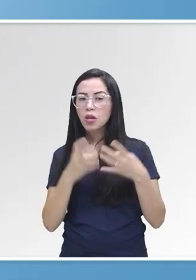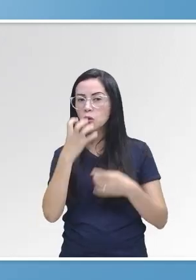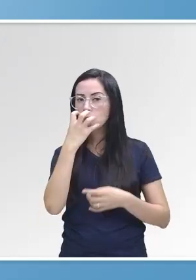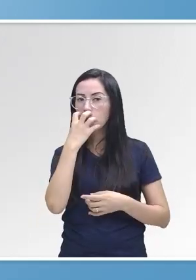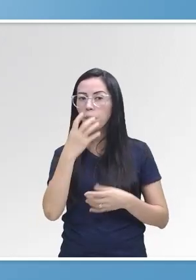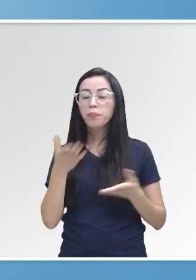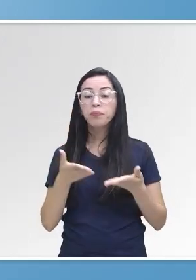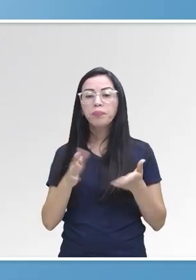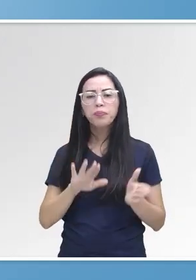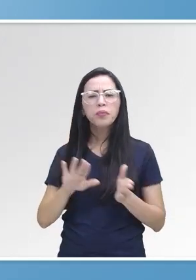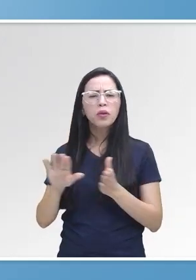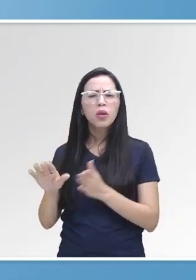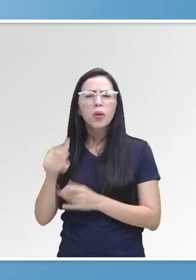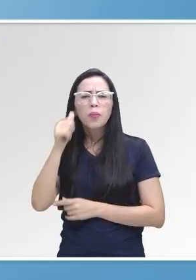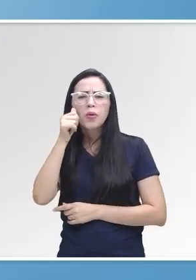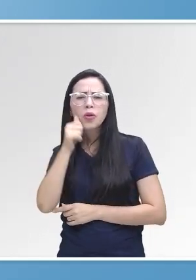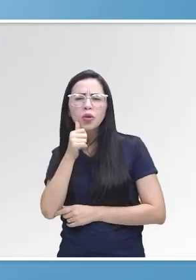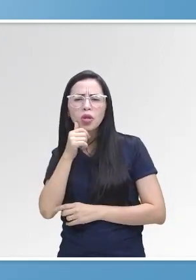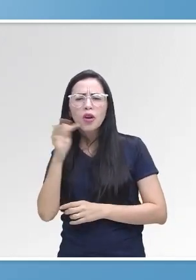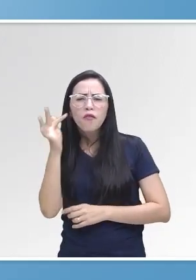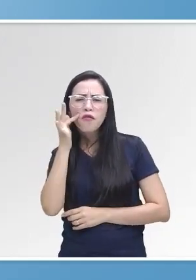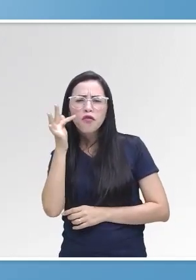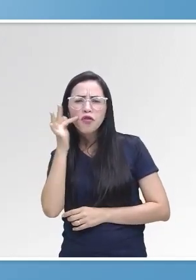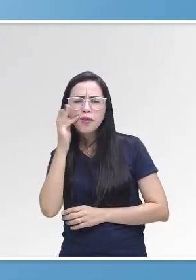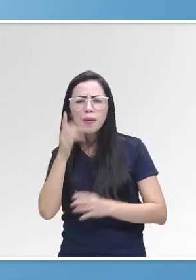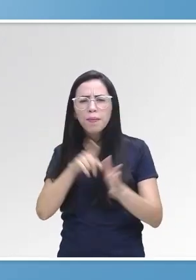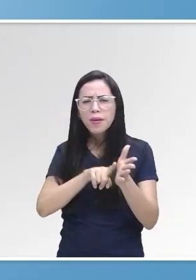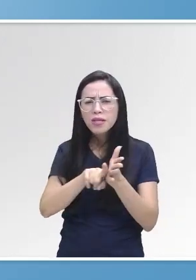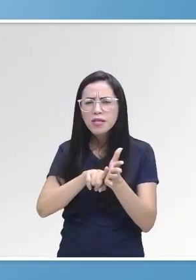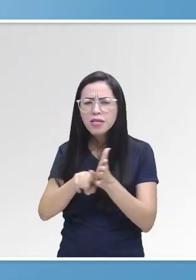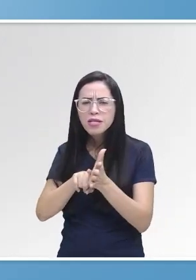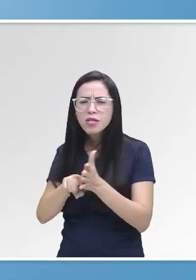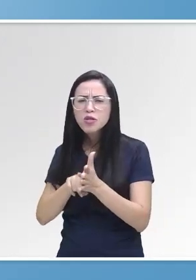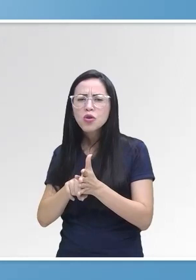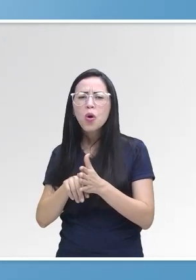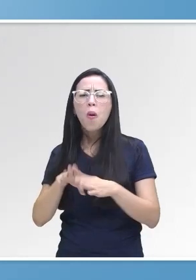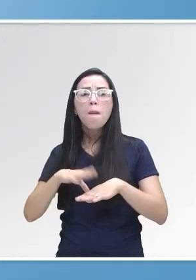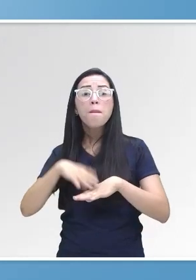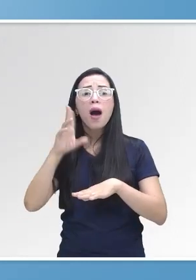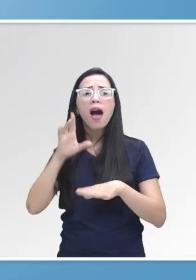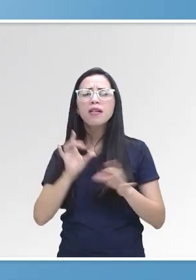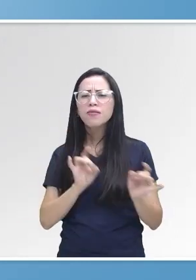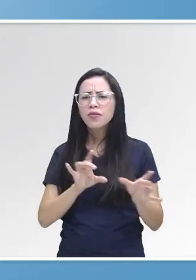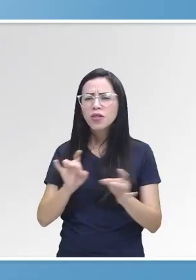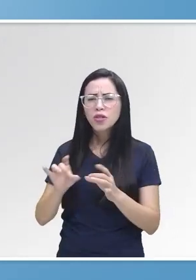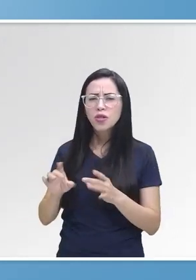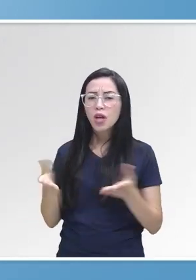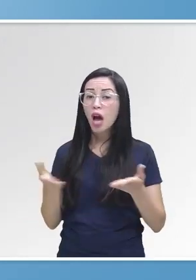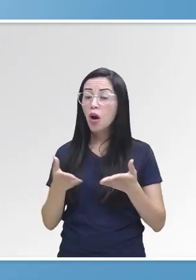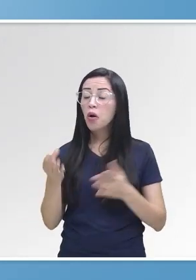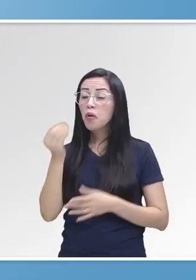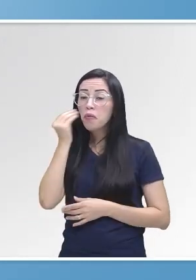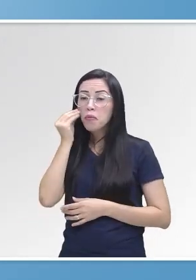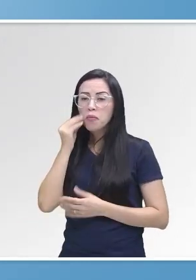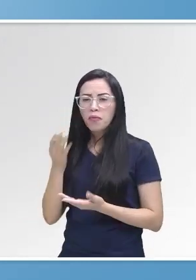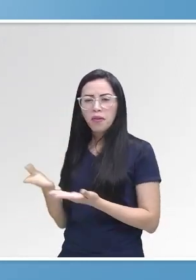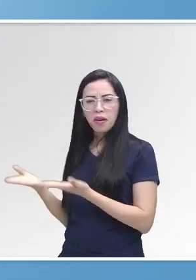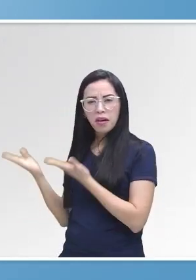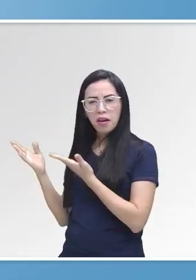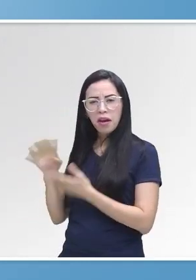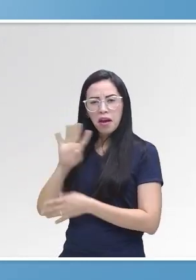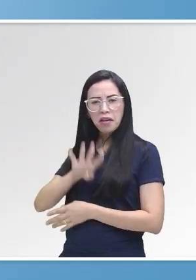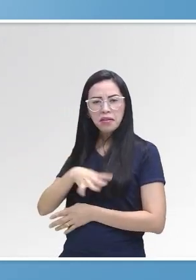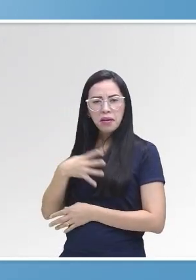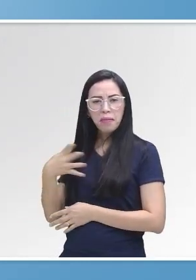pesquisa das frutas mais vendidas e vamos observar a tabela que Marina realizou com os